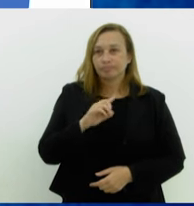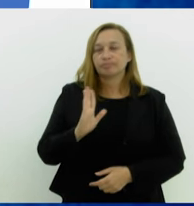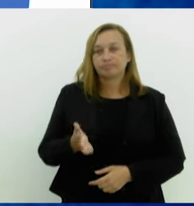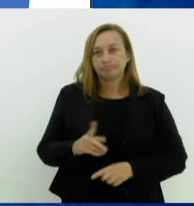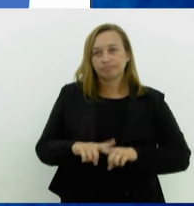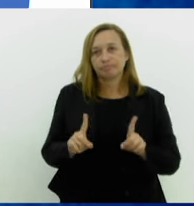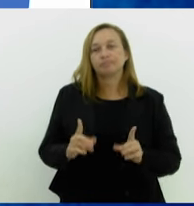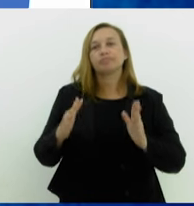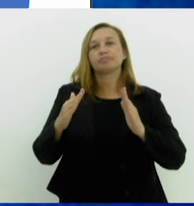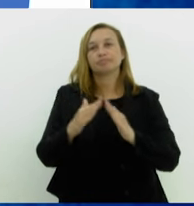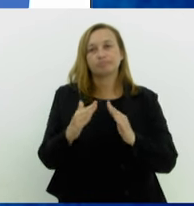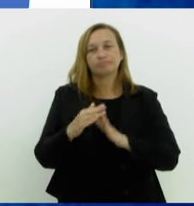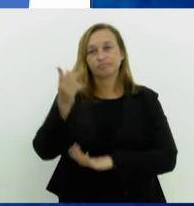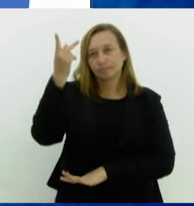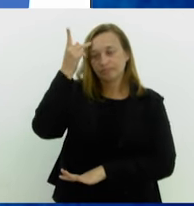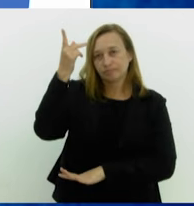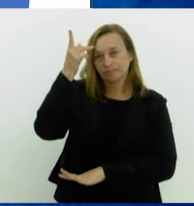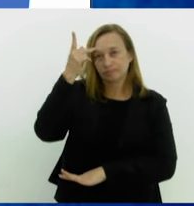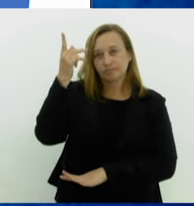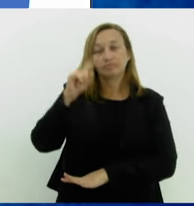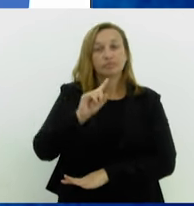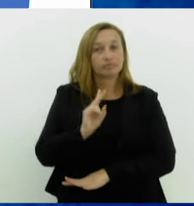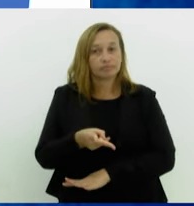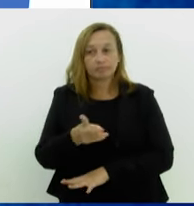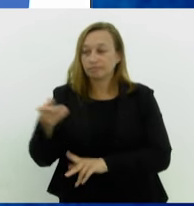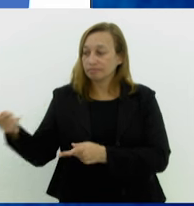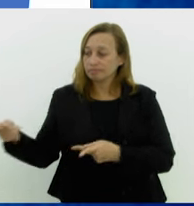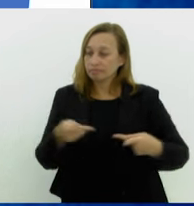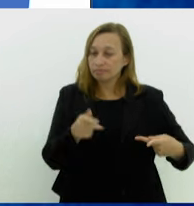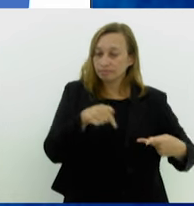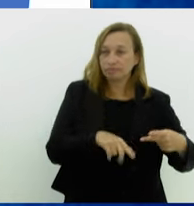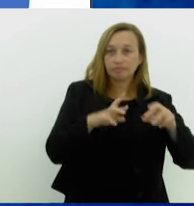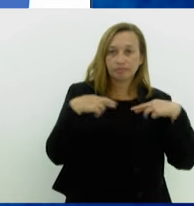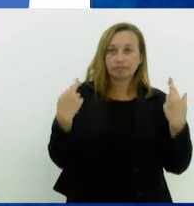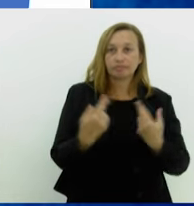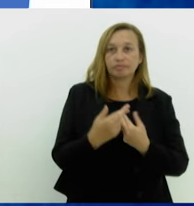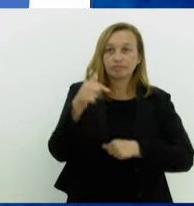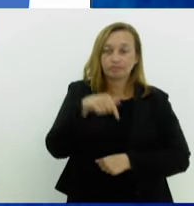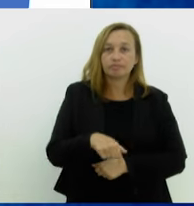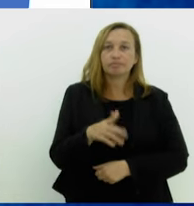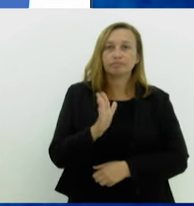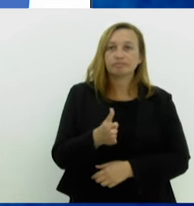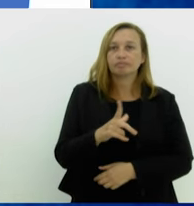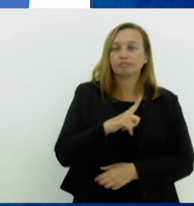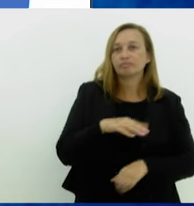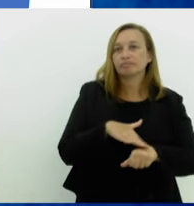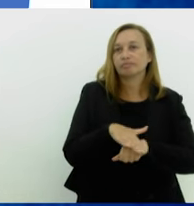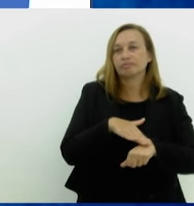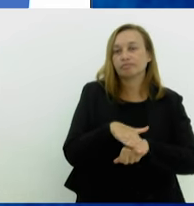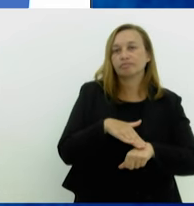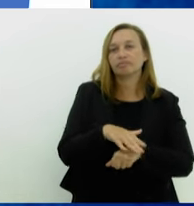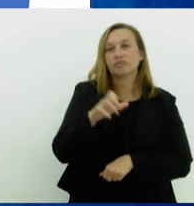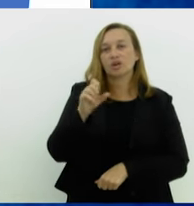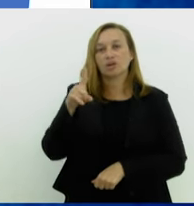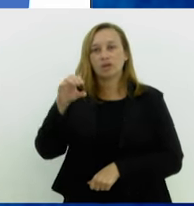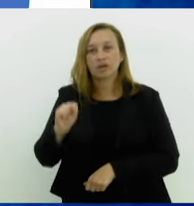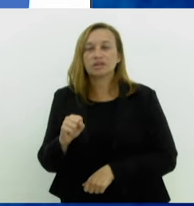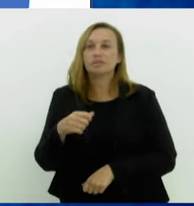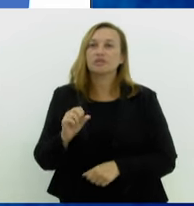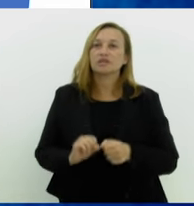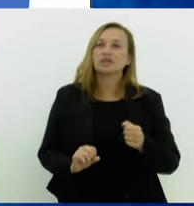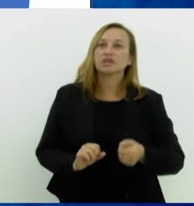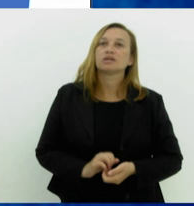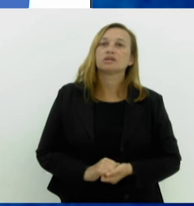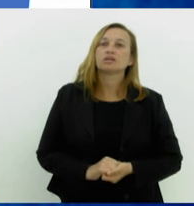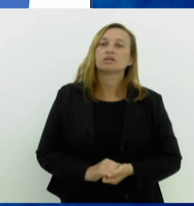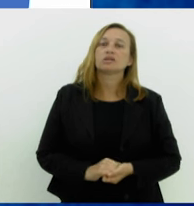vezes que eu faço reunião aqui que eu tenho que est aqui porque aqui por exemplo já estamos aqui conversando com a Eloí pra gente fazer